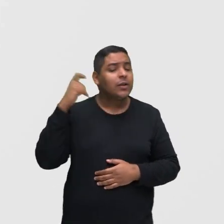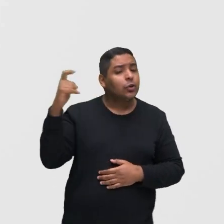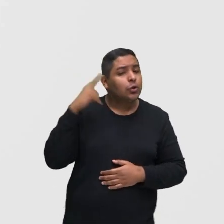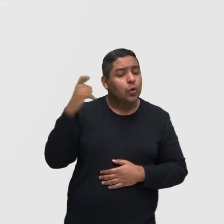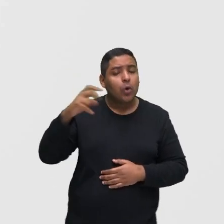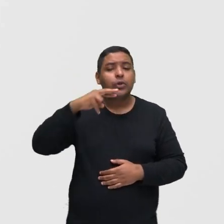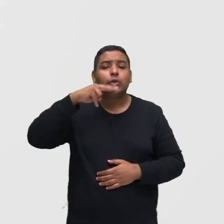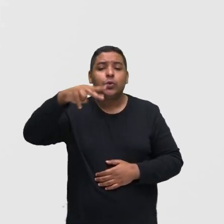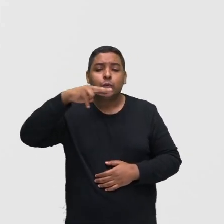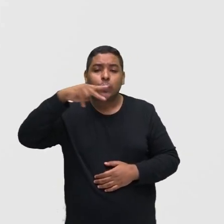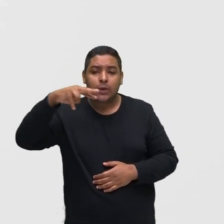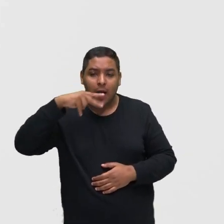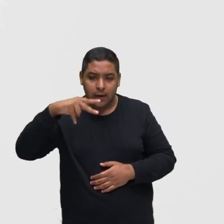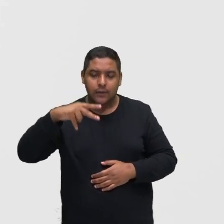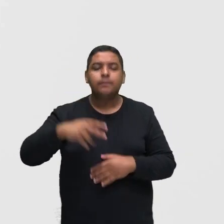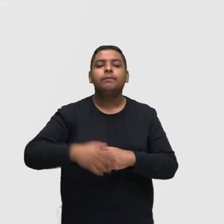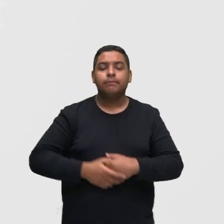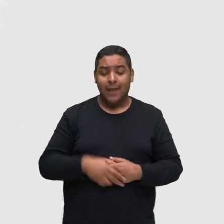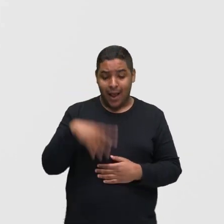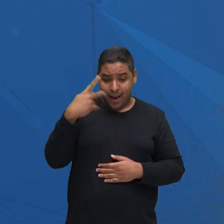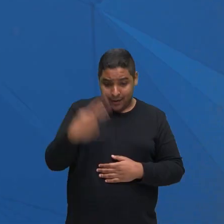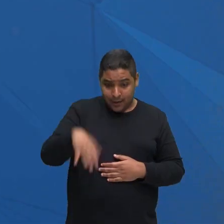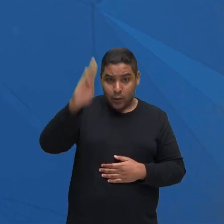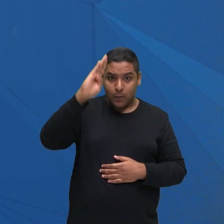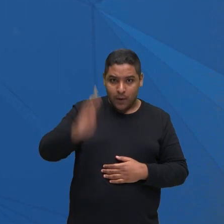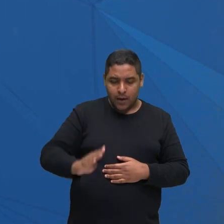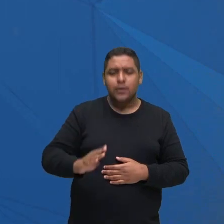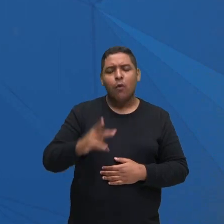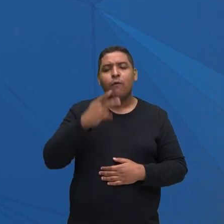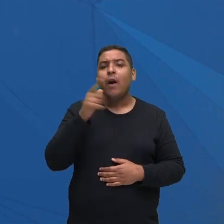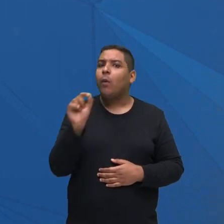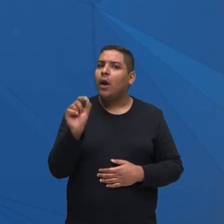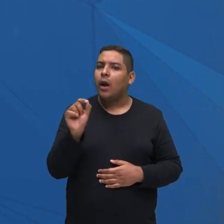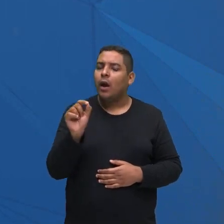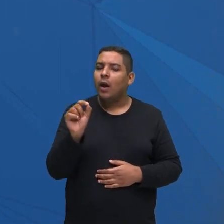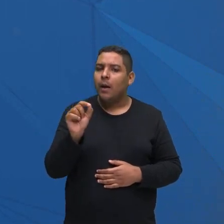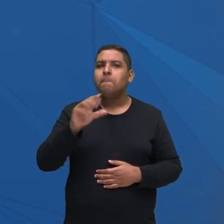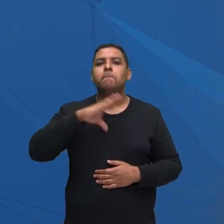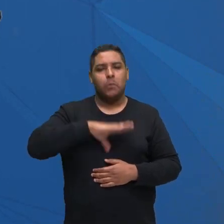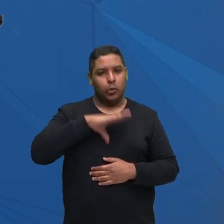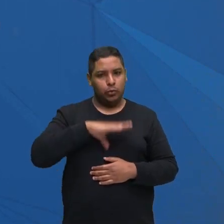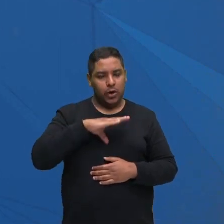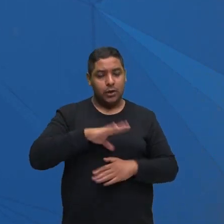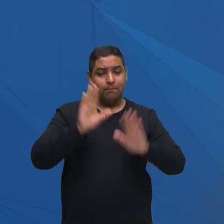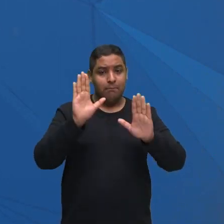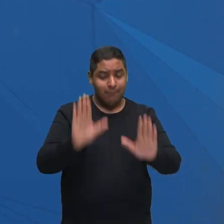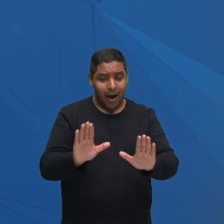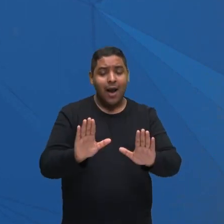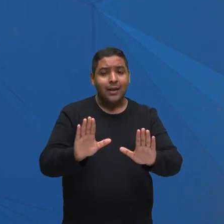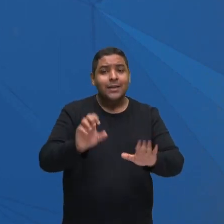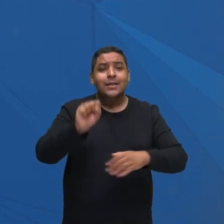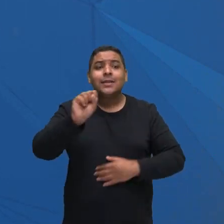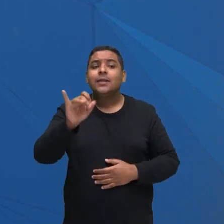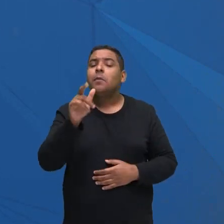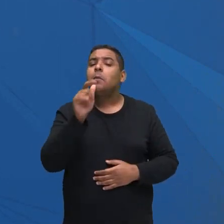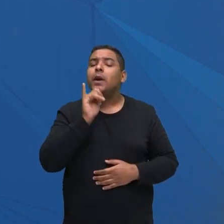seja, nós aqui no Brasil, a gente fala português. Mas se você pegar e comparar uma pessoa que nasceu